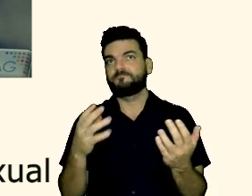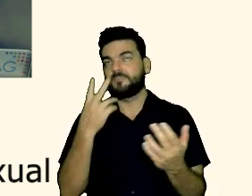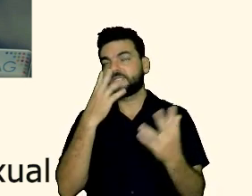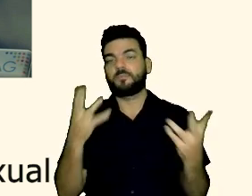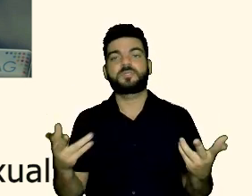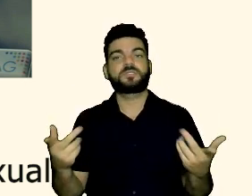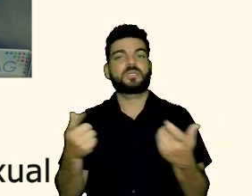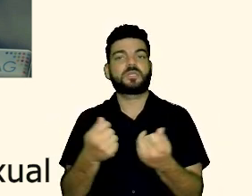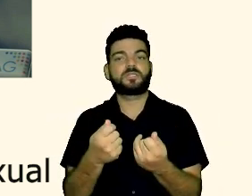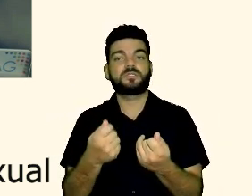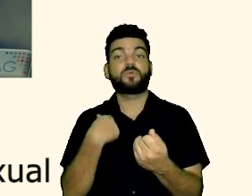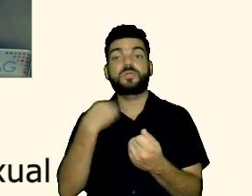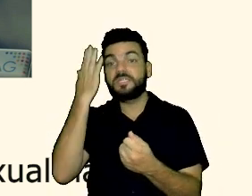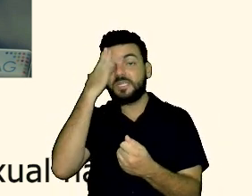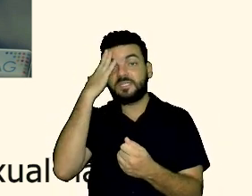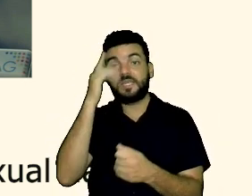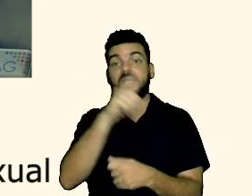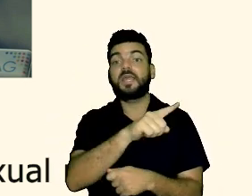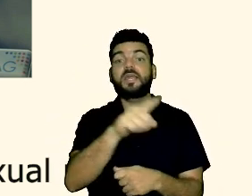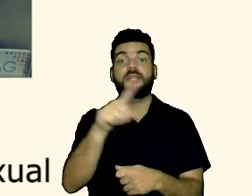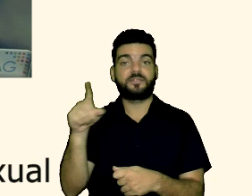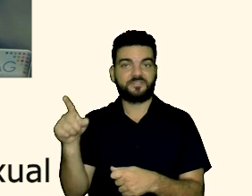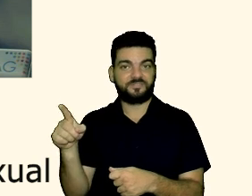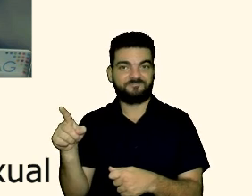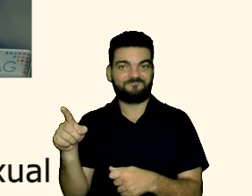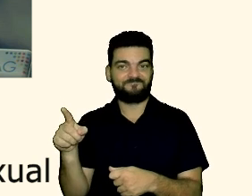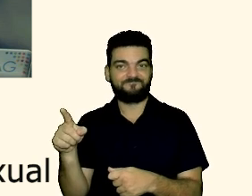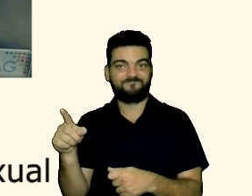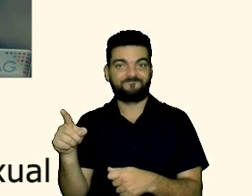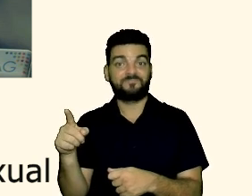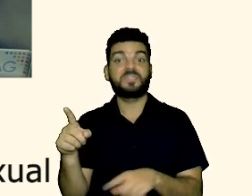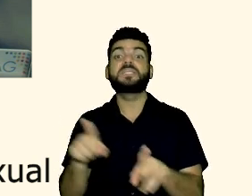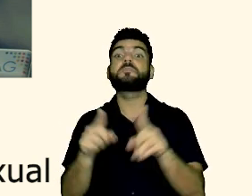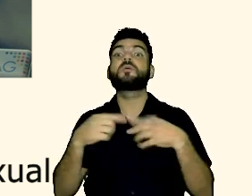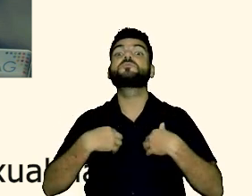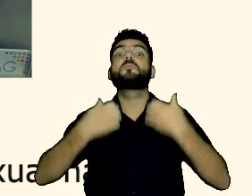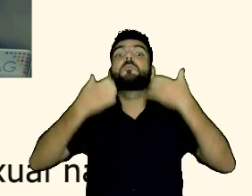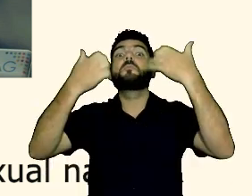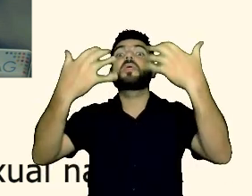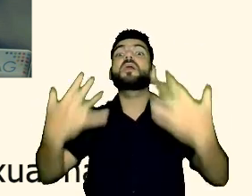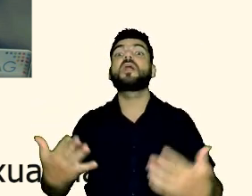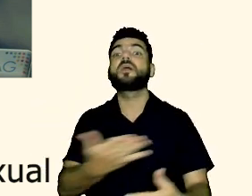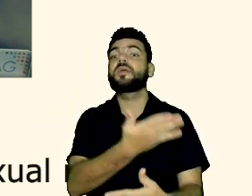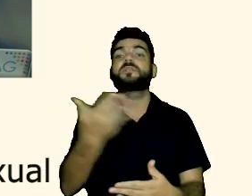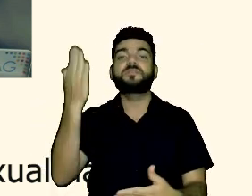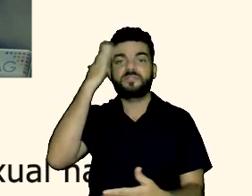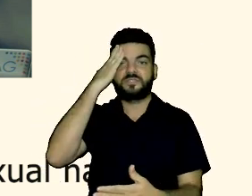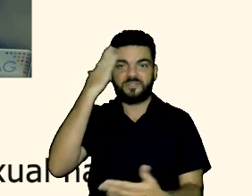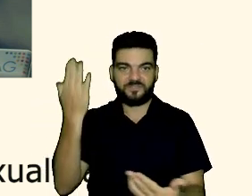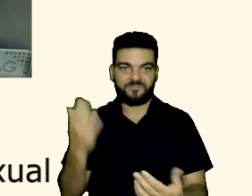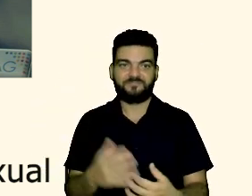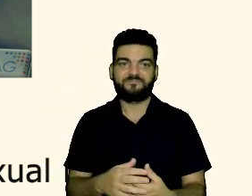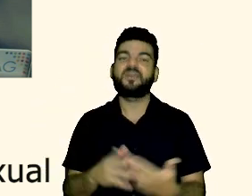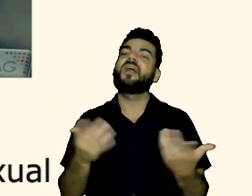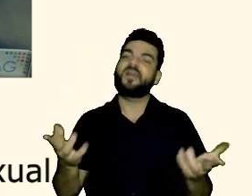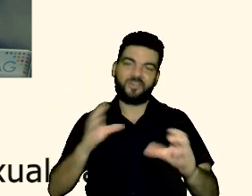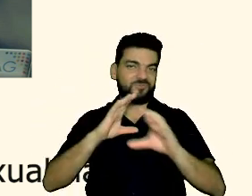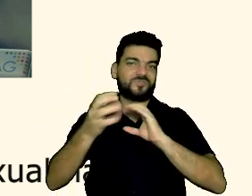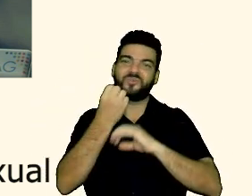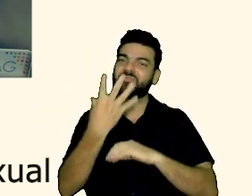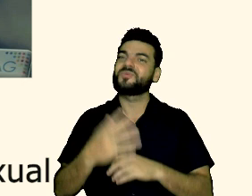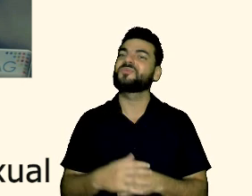sermos compreendidos. A gente busca isso na comunicação, mesmo que de forma inconsciente, né? Com isso, eu